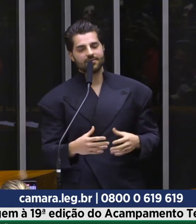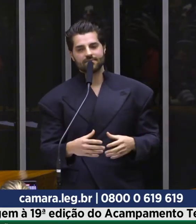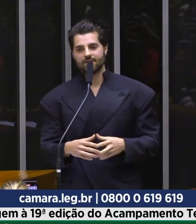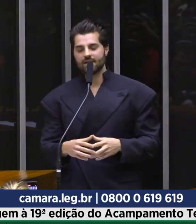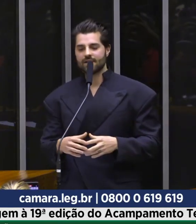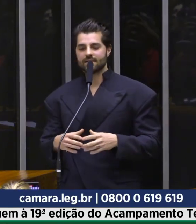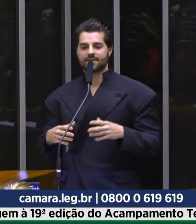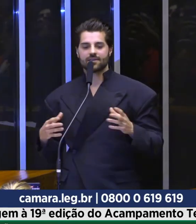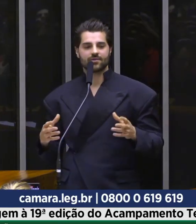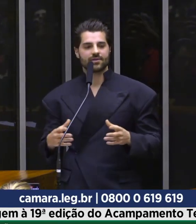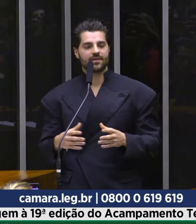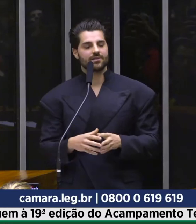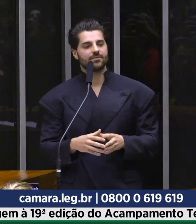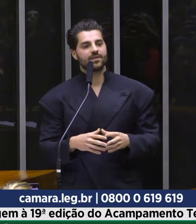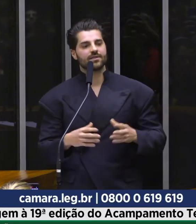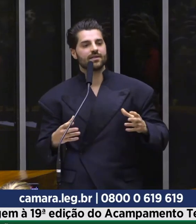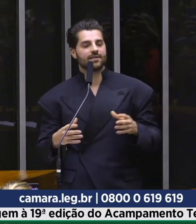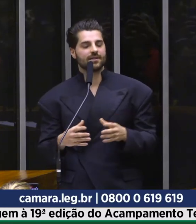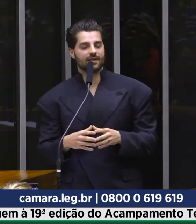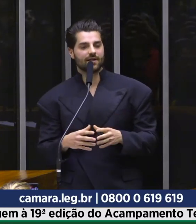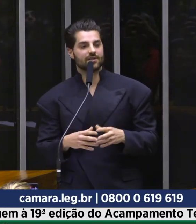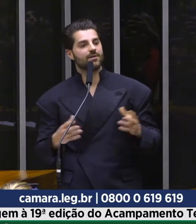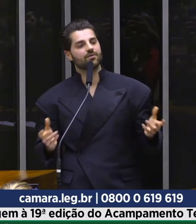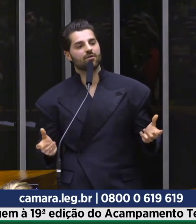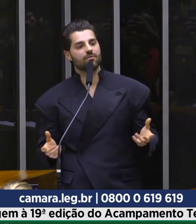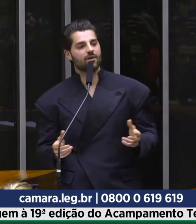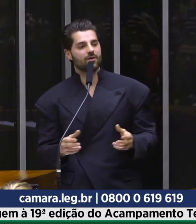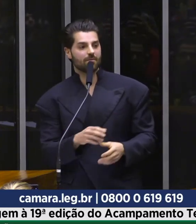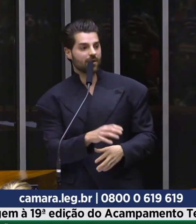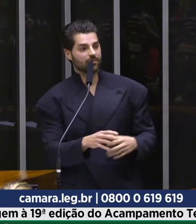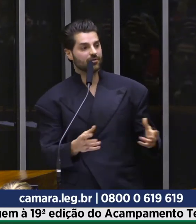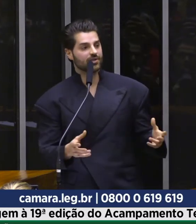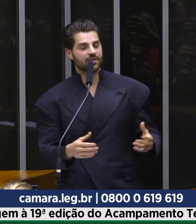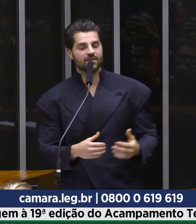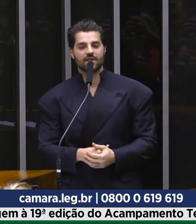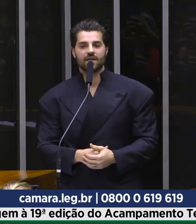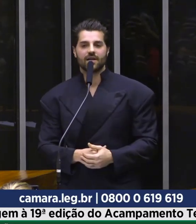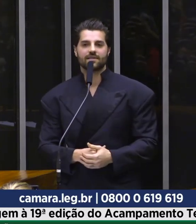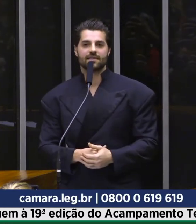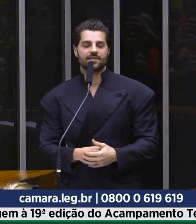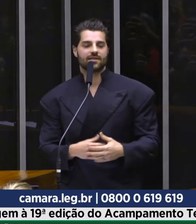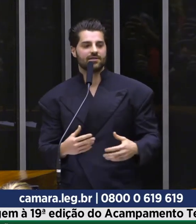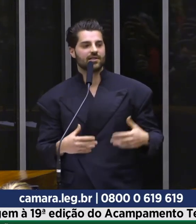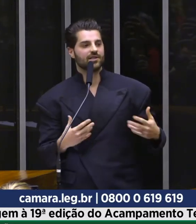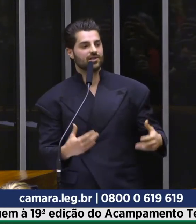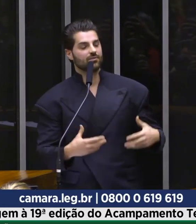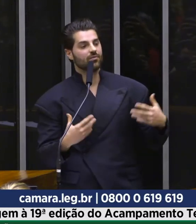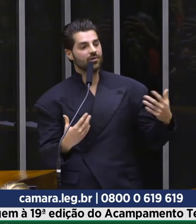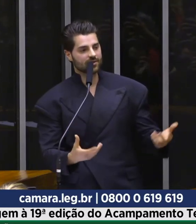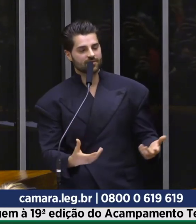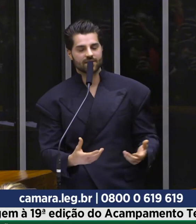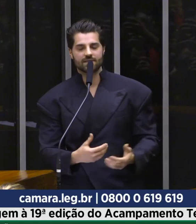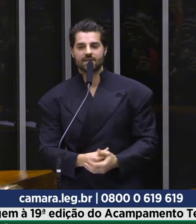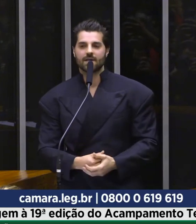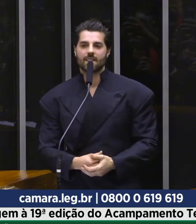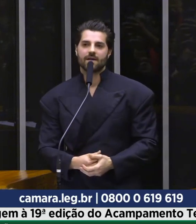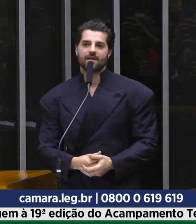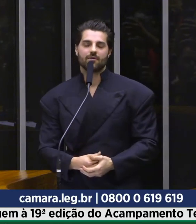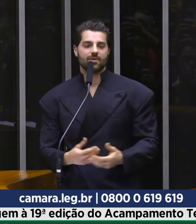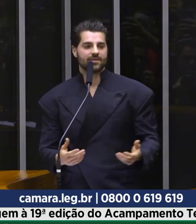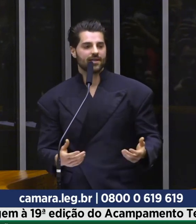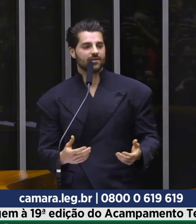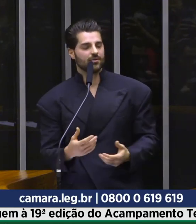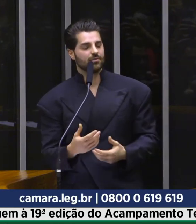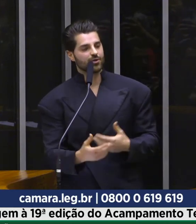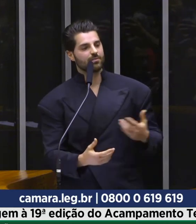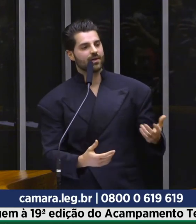A gente sabe que as questões das mudanças, do aquecimento global é uma pauta urgente. A ciência tem avisado a gente muitas vezes. E